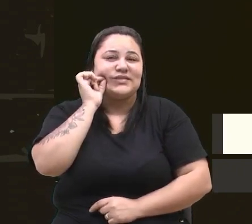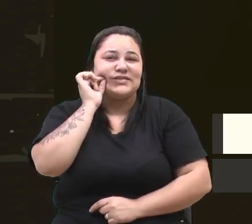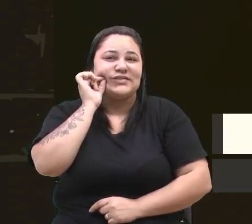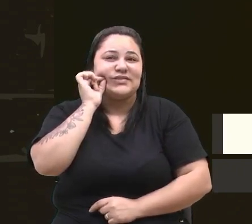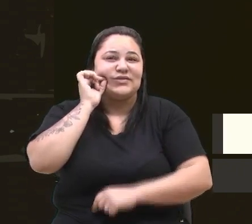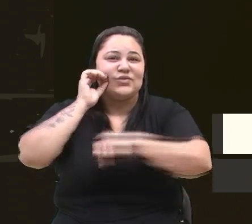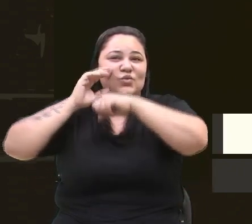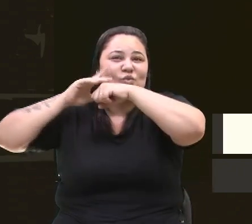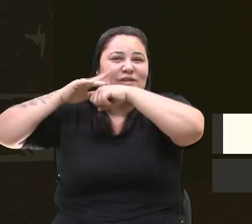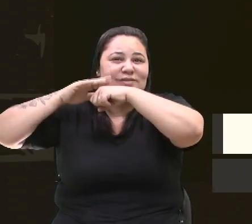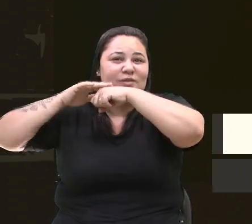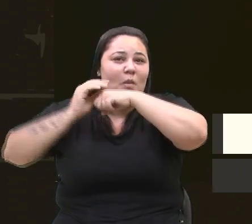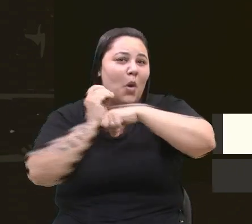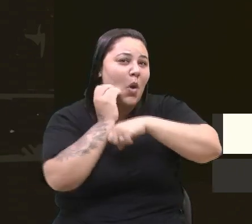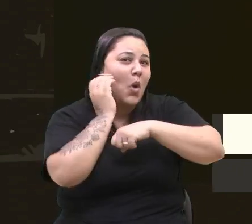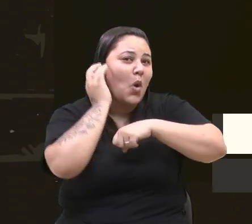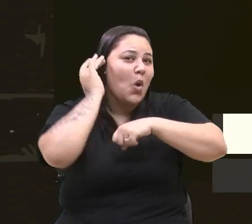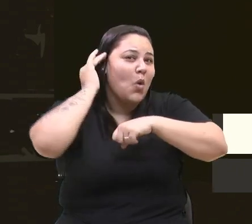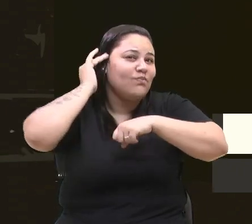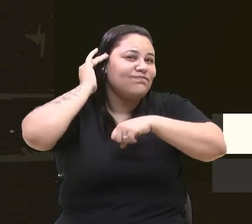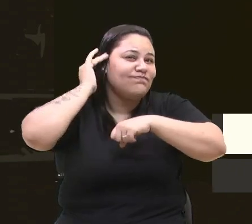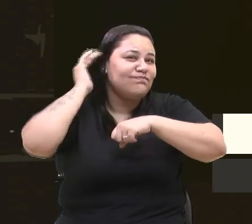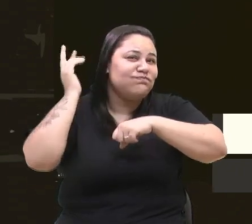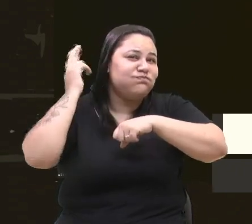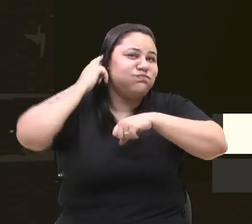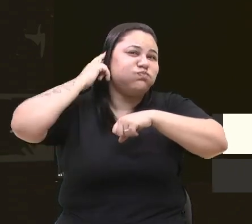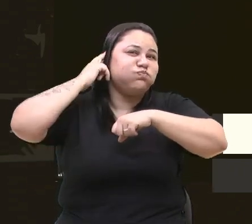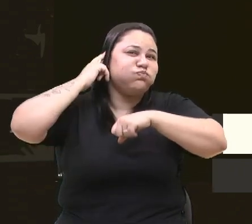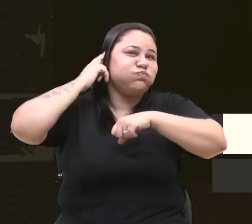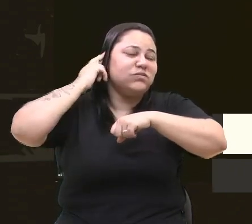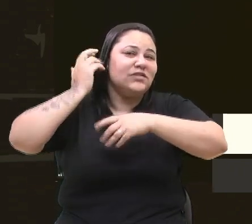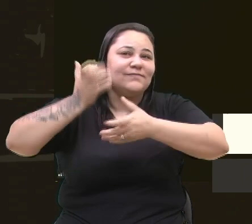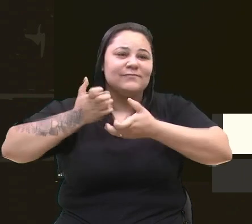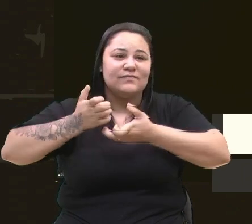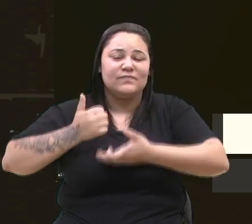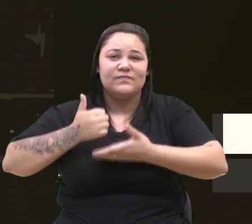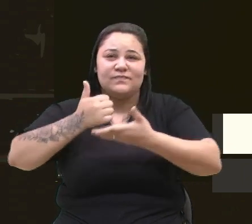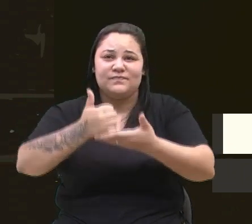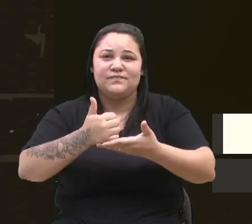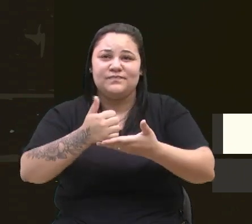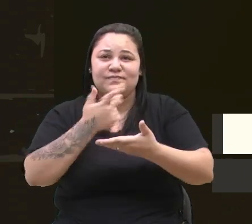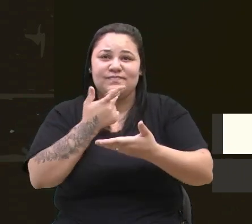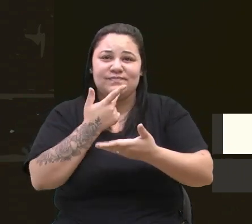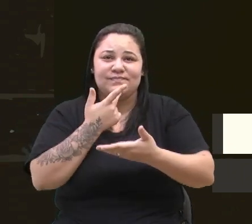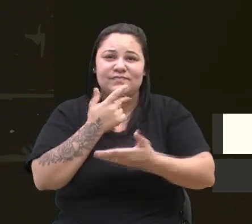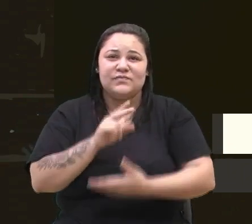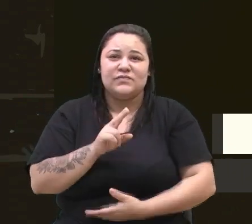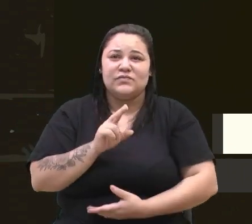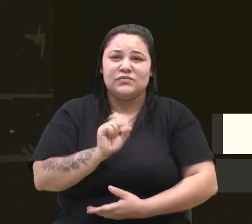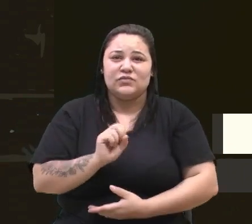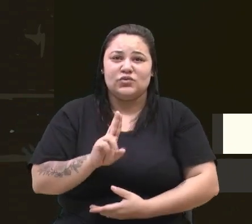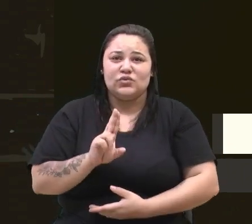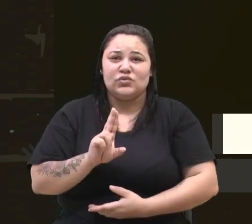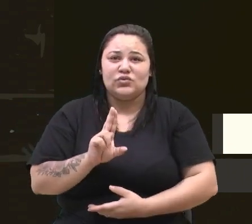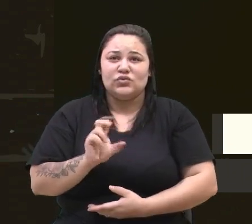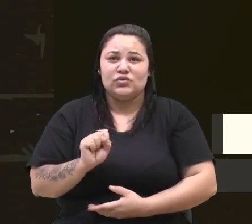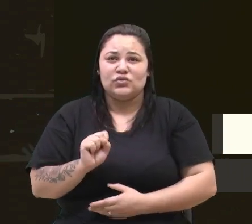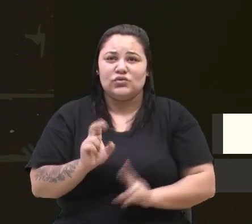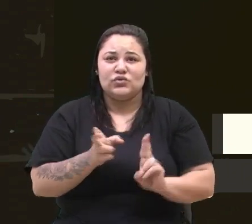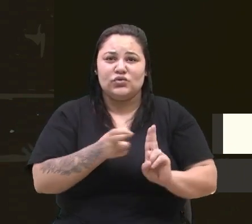quero contribuir, dizer que pelo SUS existem uma cirurgia para tirar esse